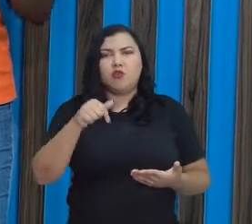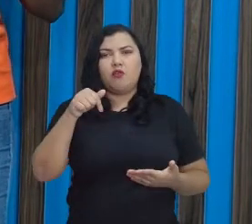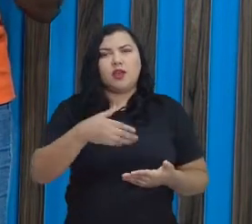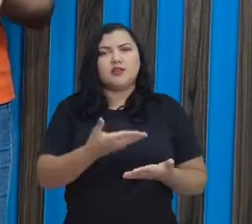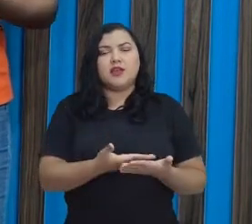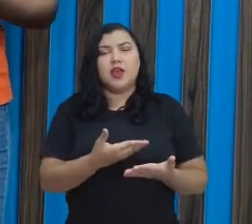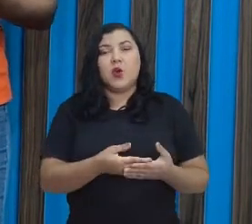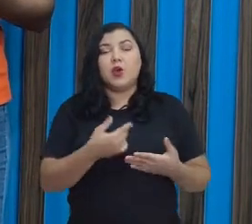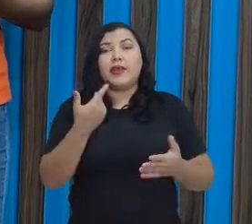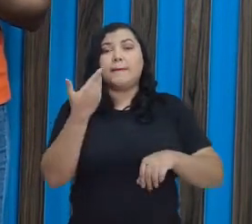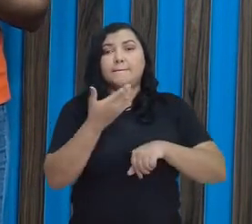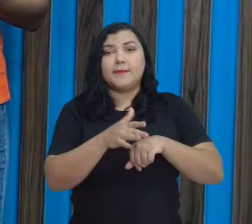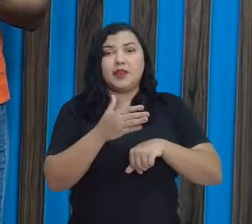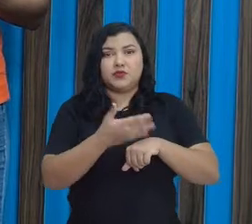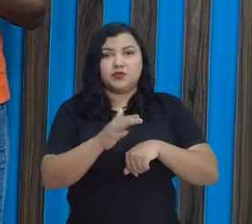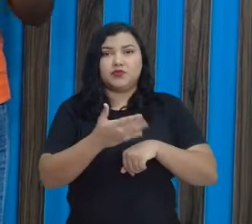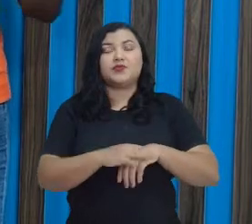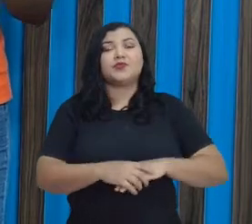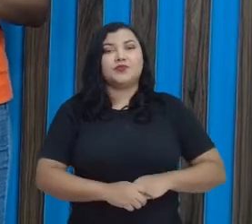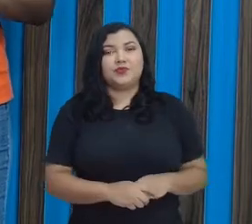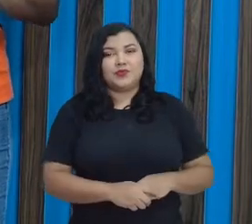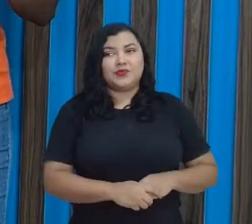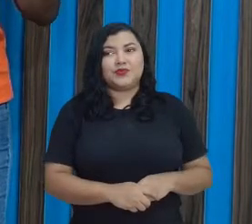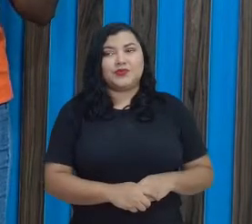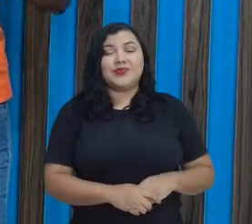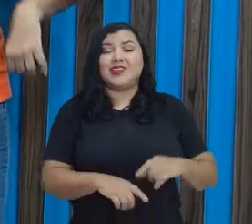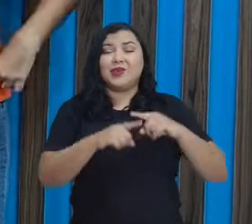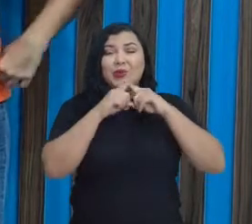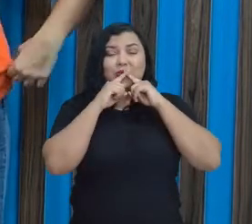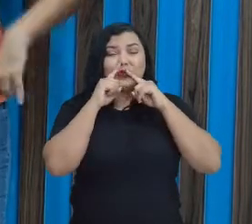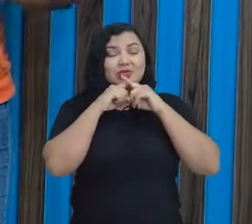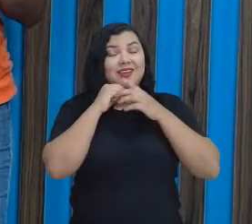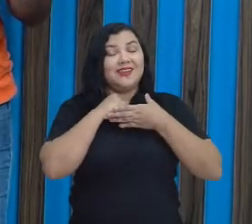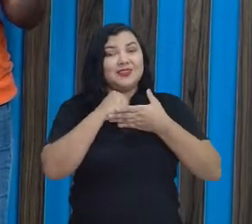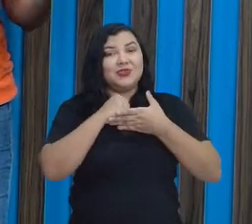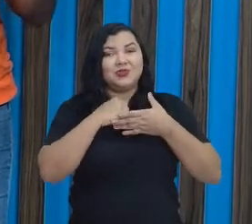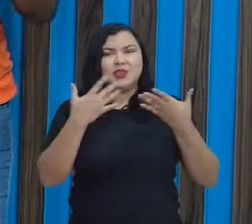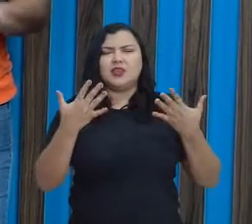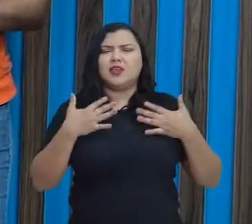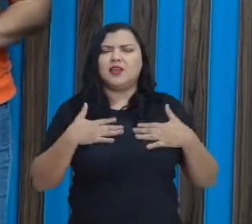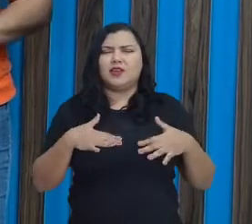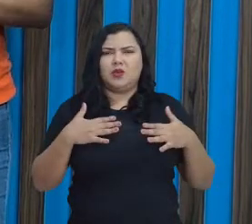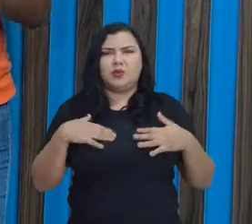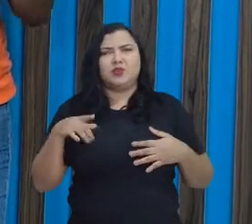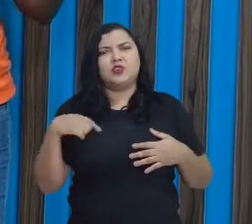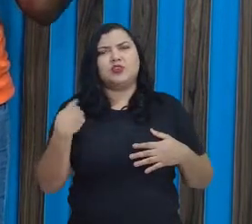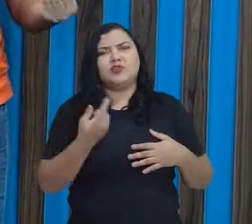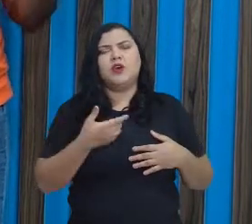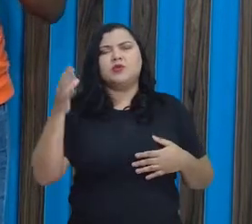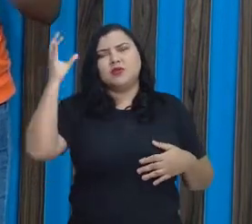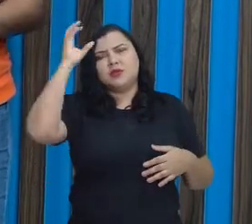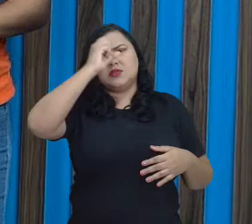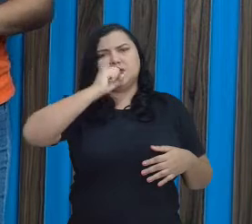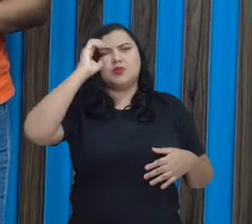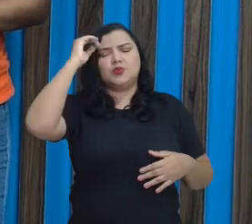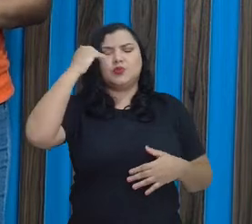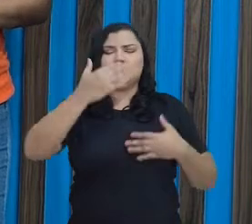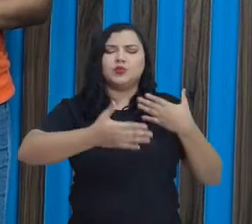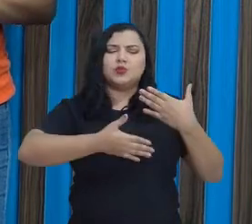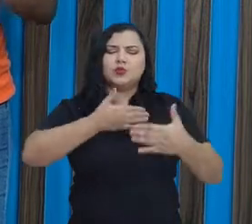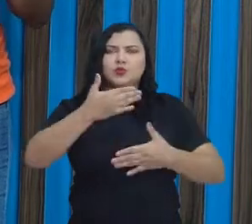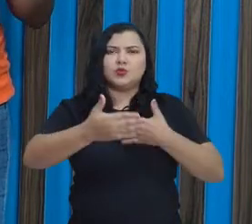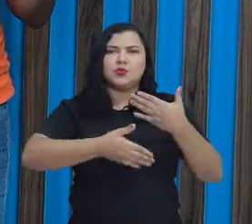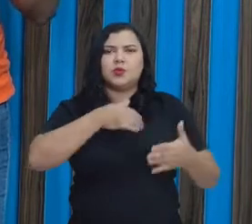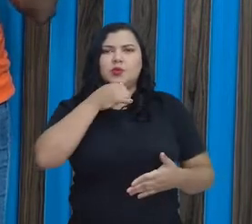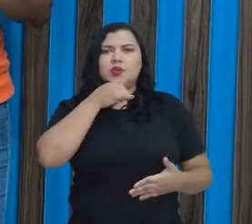e fazerem exercício. Eu juro que ajuda. E assim, terem calma, a gente vai vendo as orações, vai vendo...